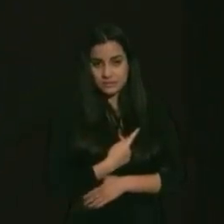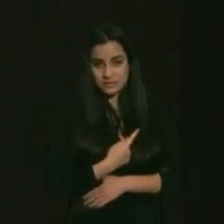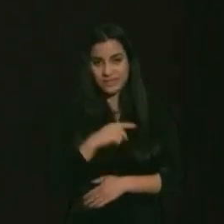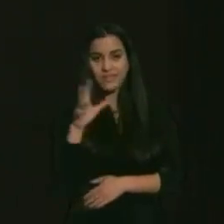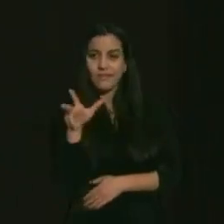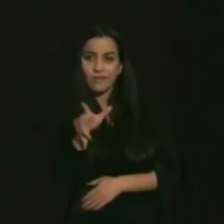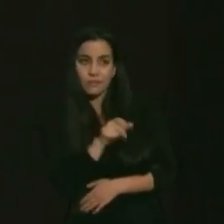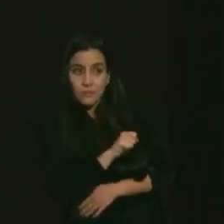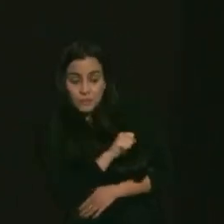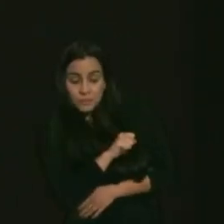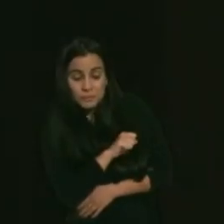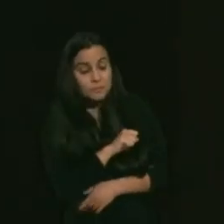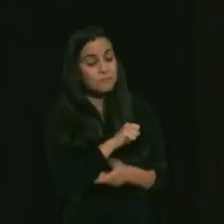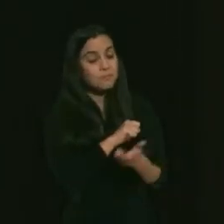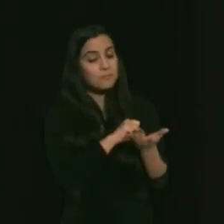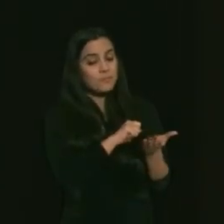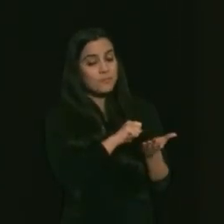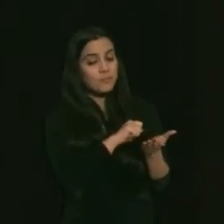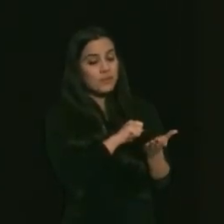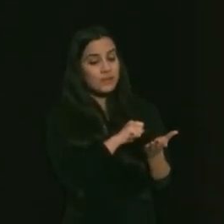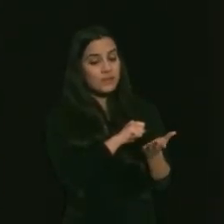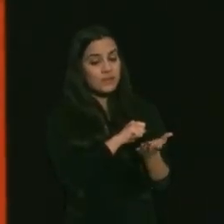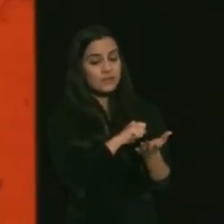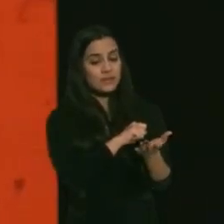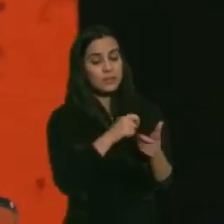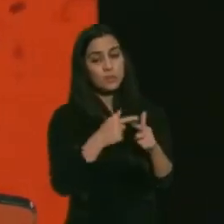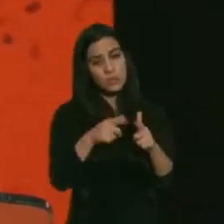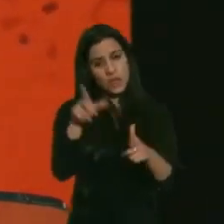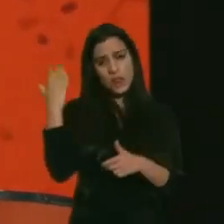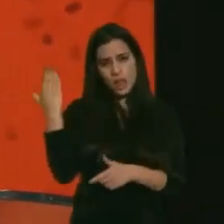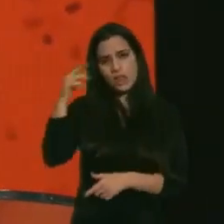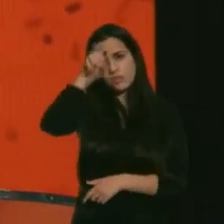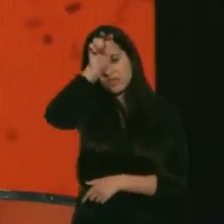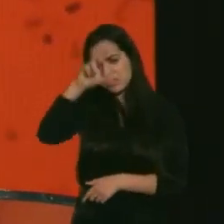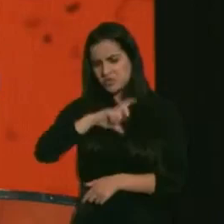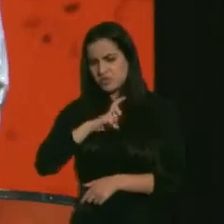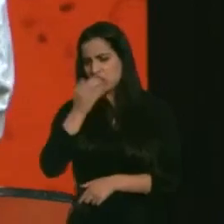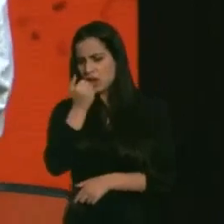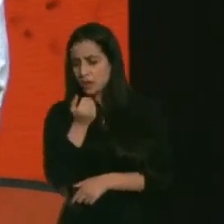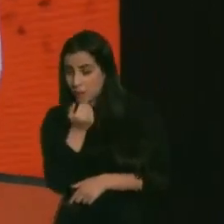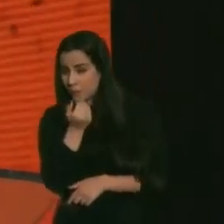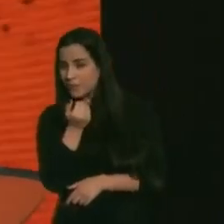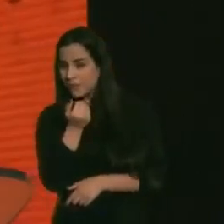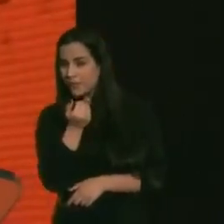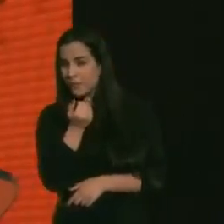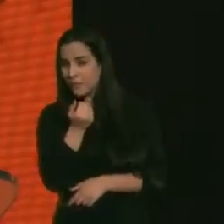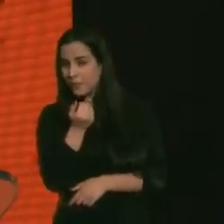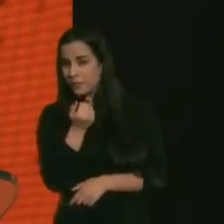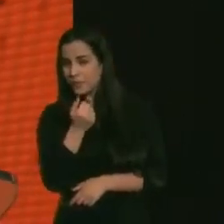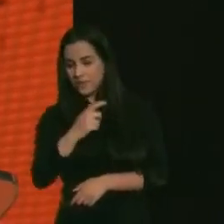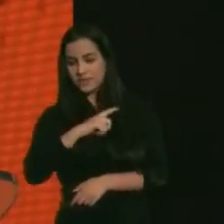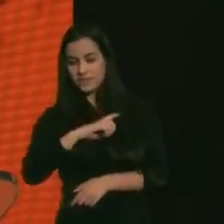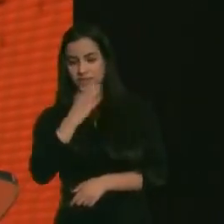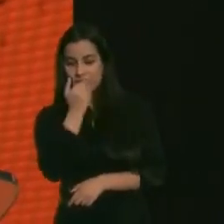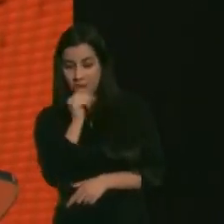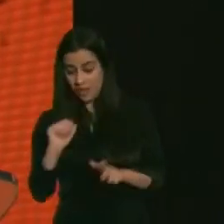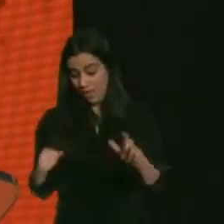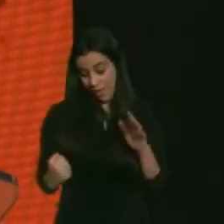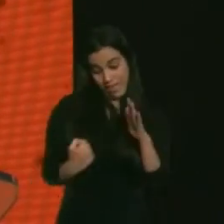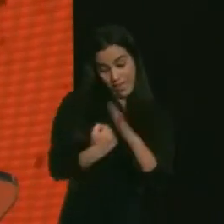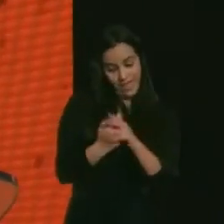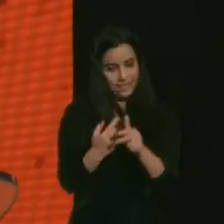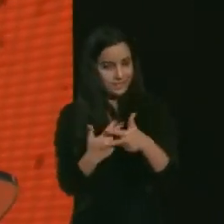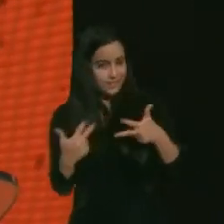paixões. Porque no Egito tinha comida que nos